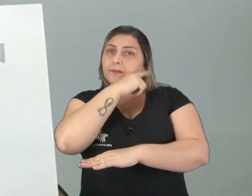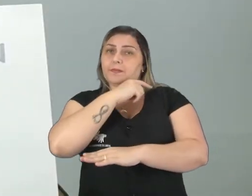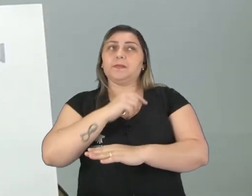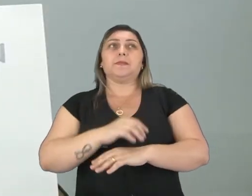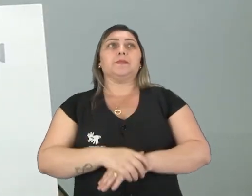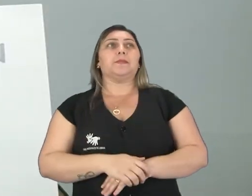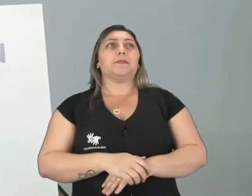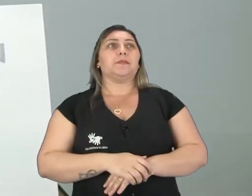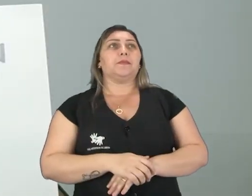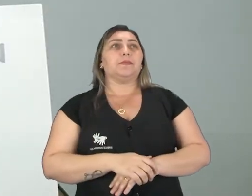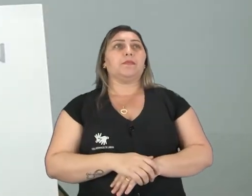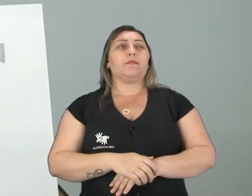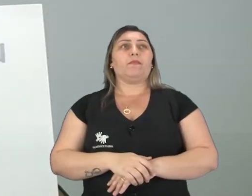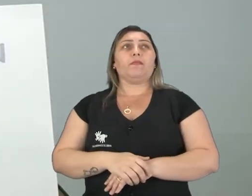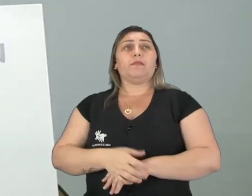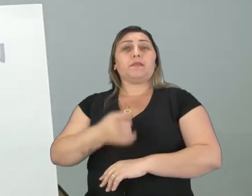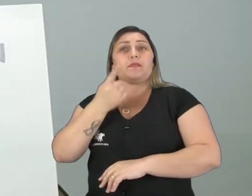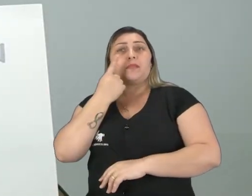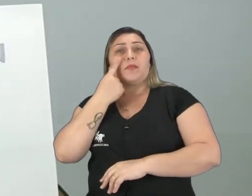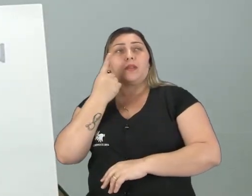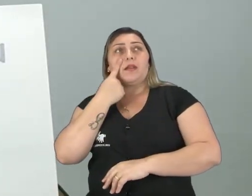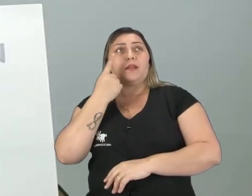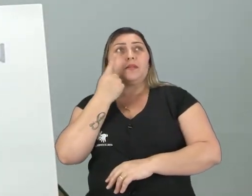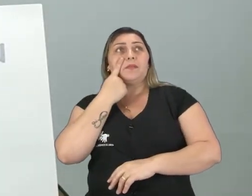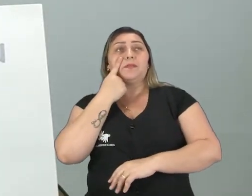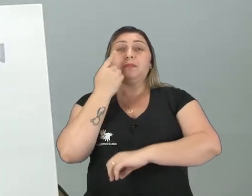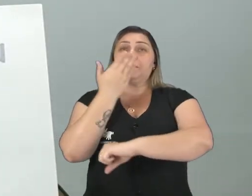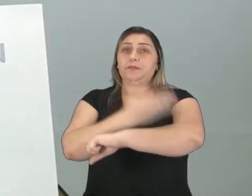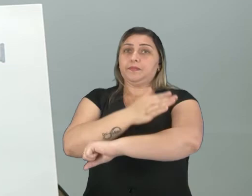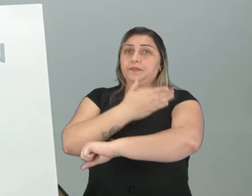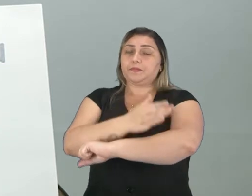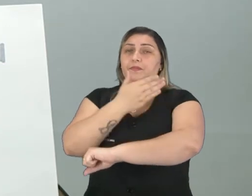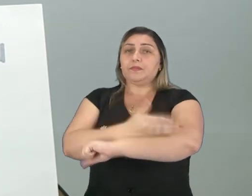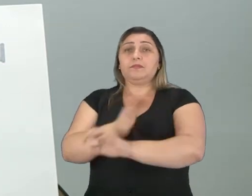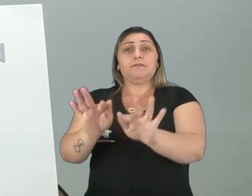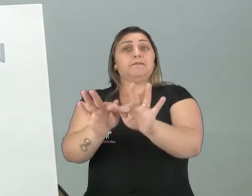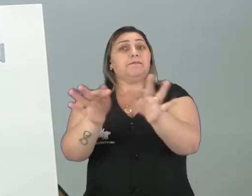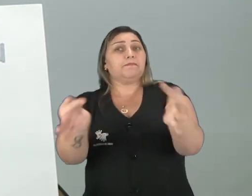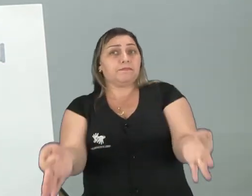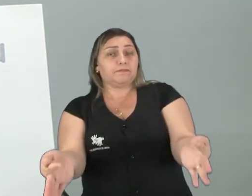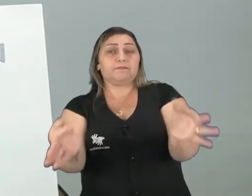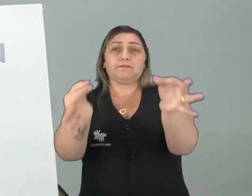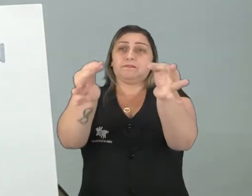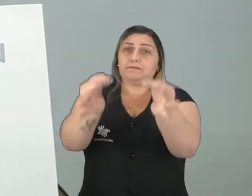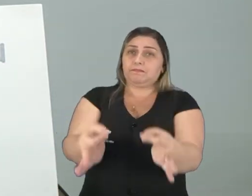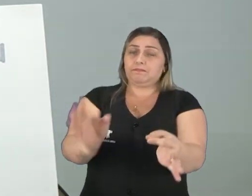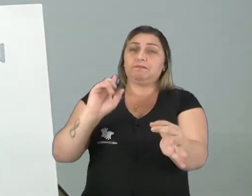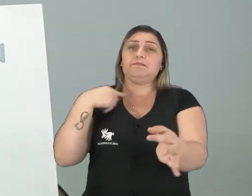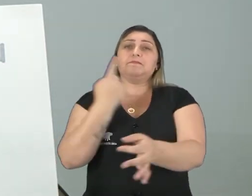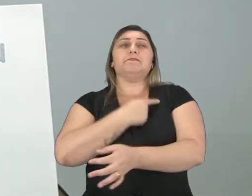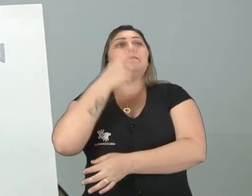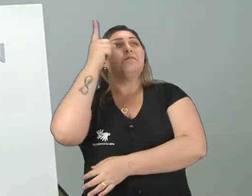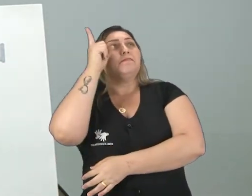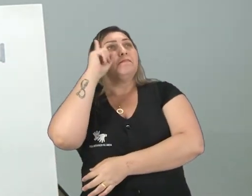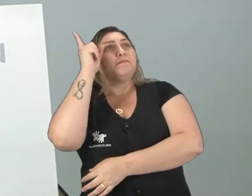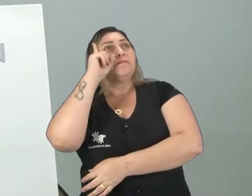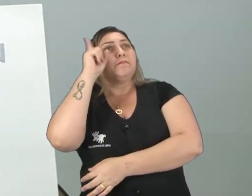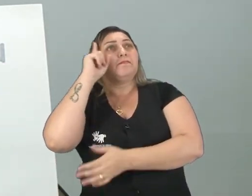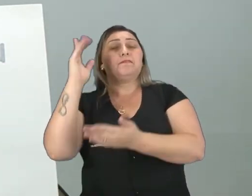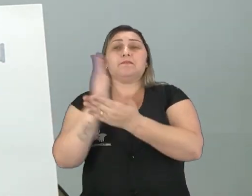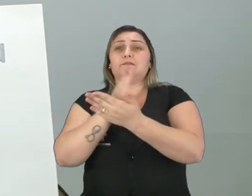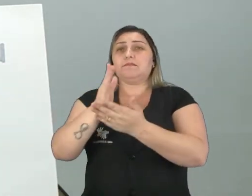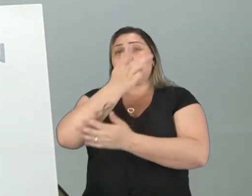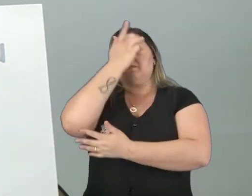enxaguar. Muito bem. Vejam que são práticas simples, certo? No nosso dia a dia.